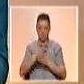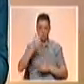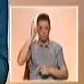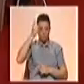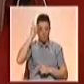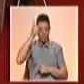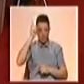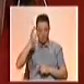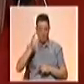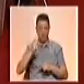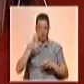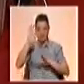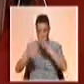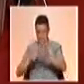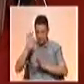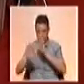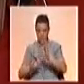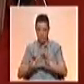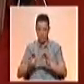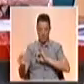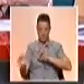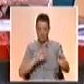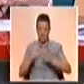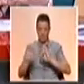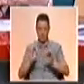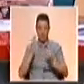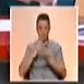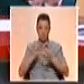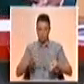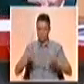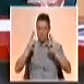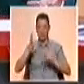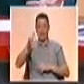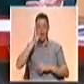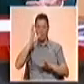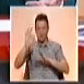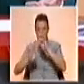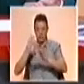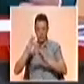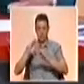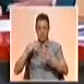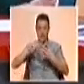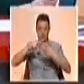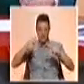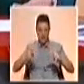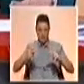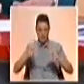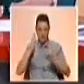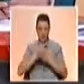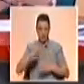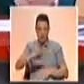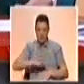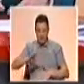bombeiros. Já há estações de tratamento que estão perfeitamente preparadas para disponibilizar água residual tratada às autarquias, para exatamente lavagem